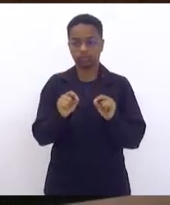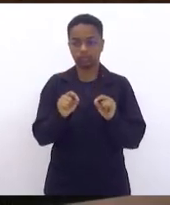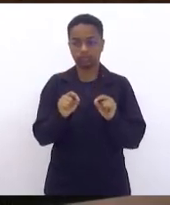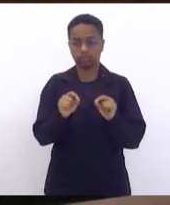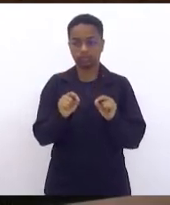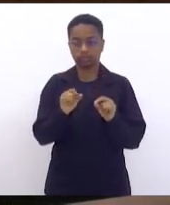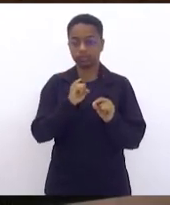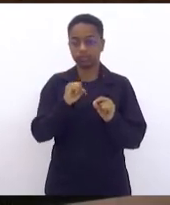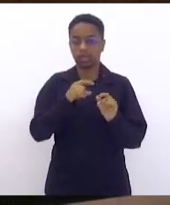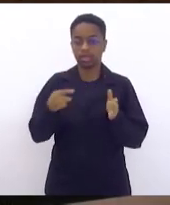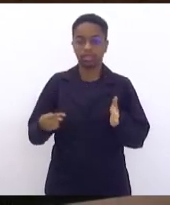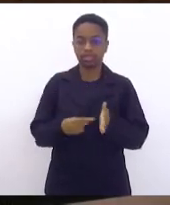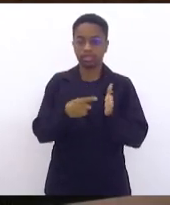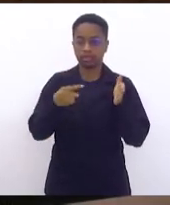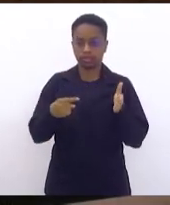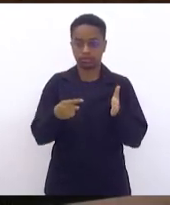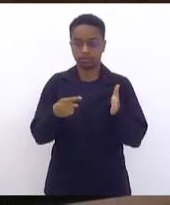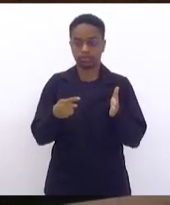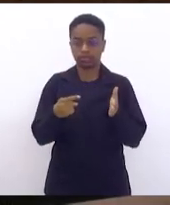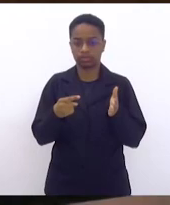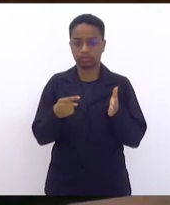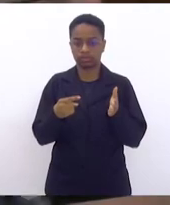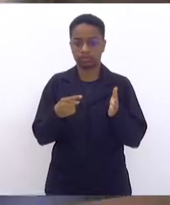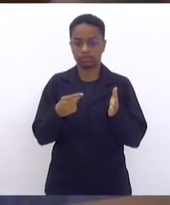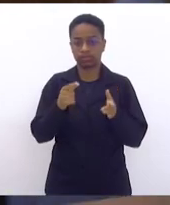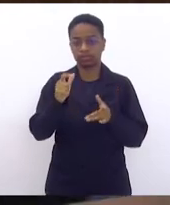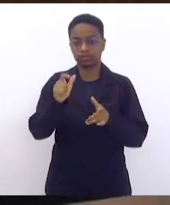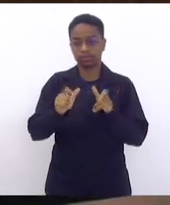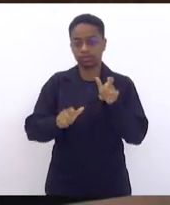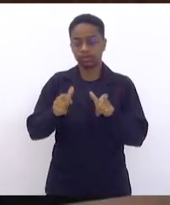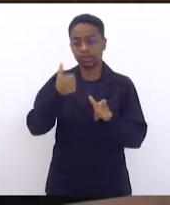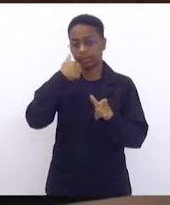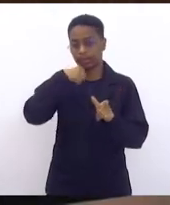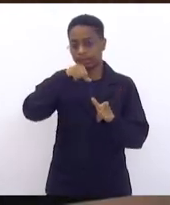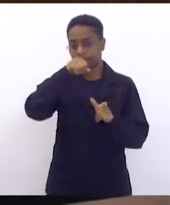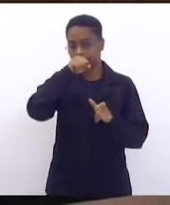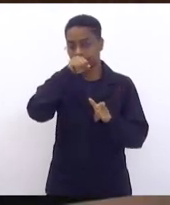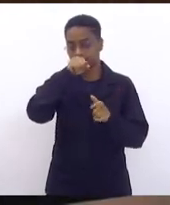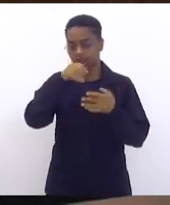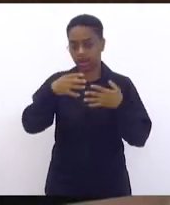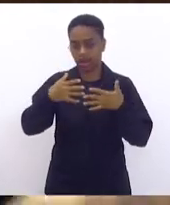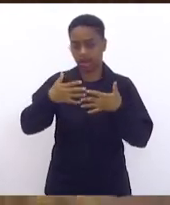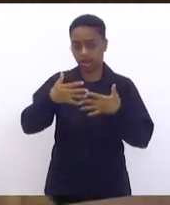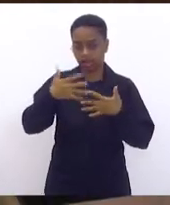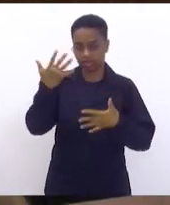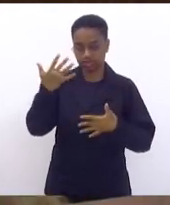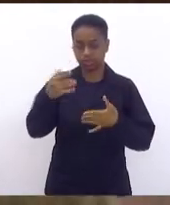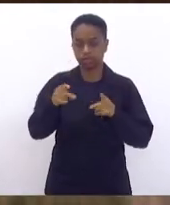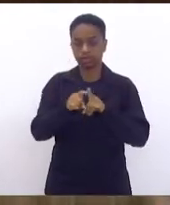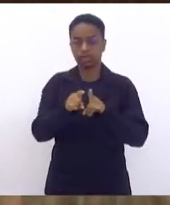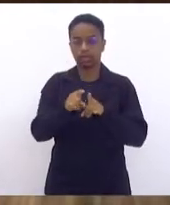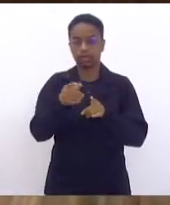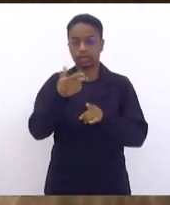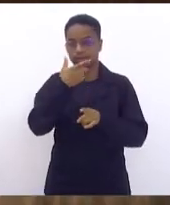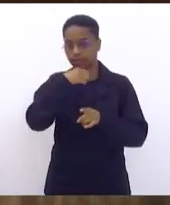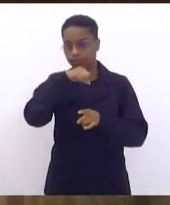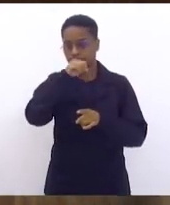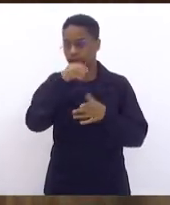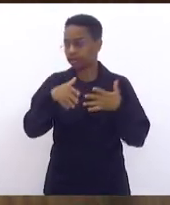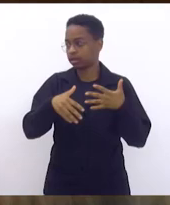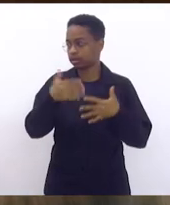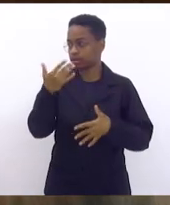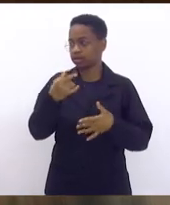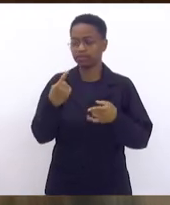de denúncias das pessoas, das mães atípicas, pais atípicos, que estão sendo